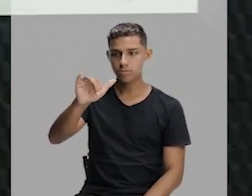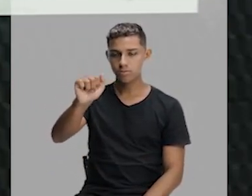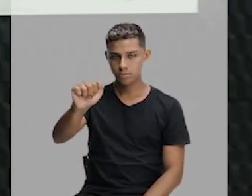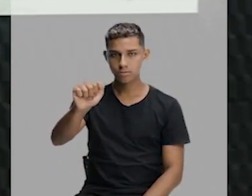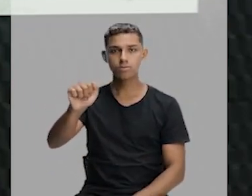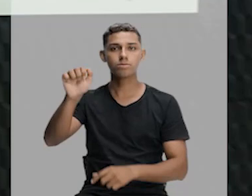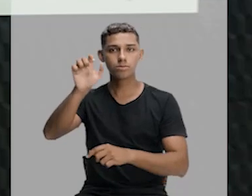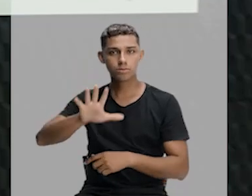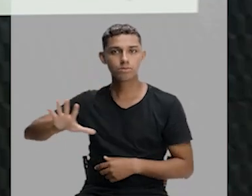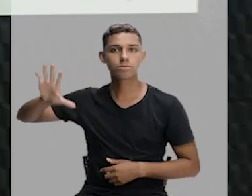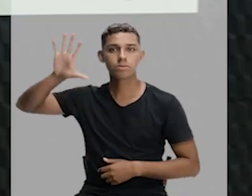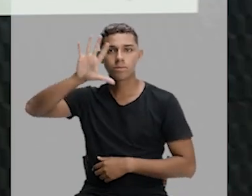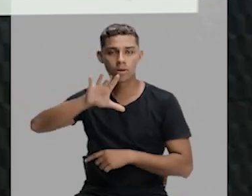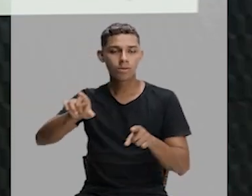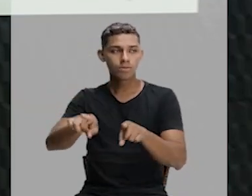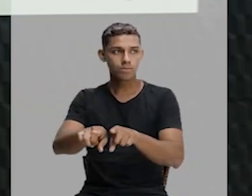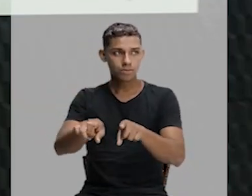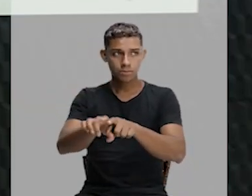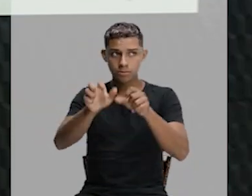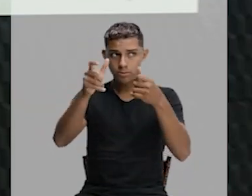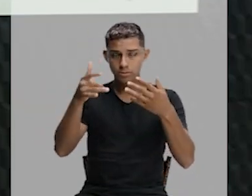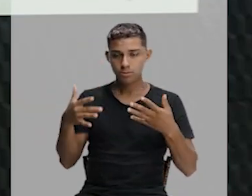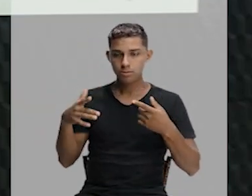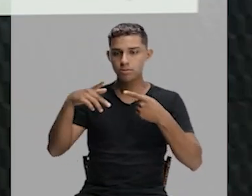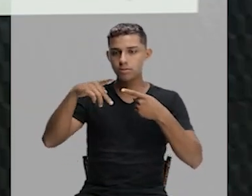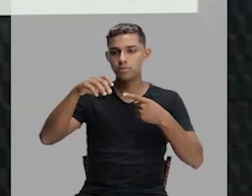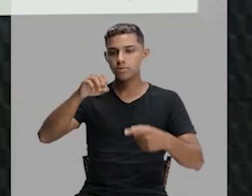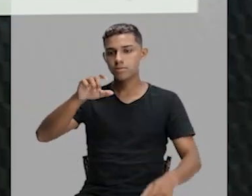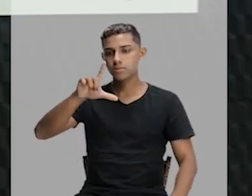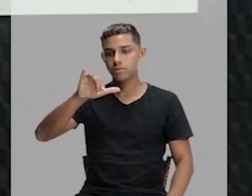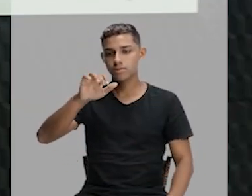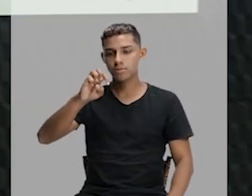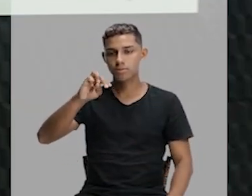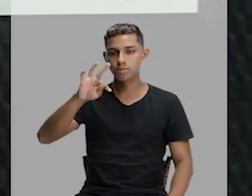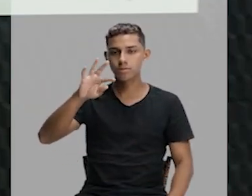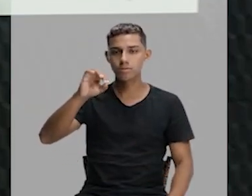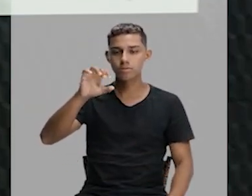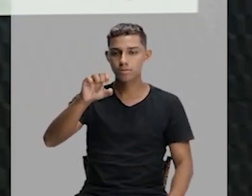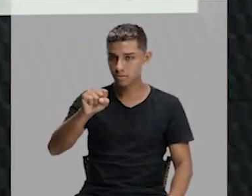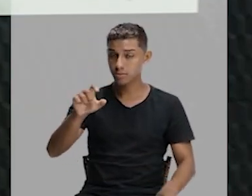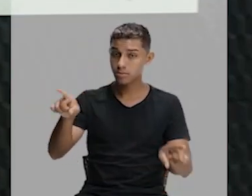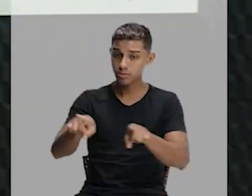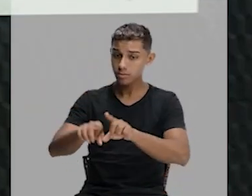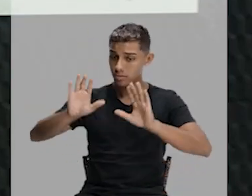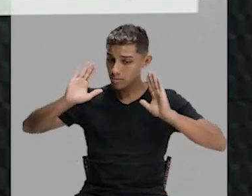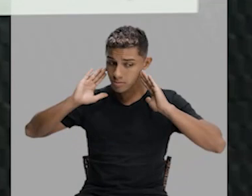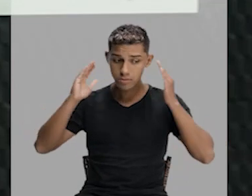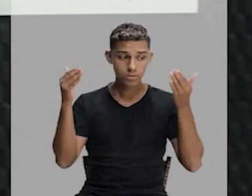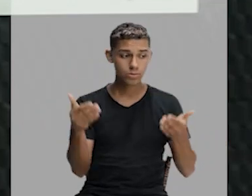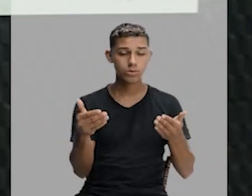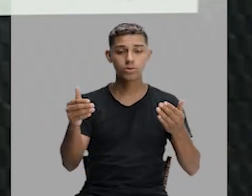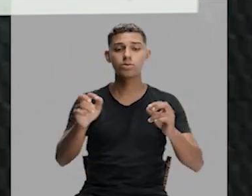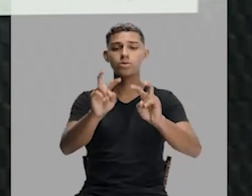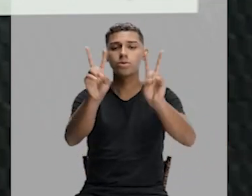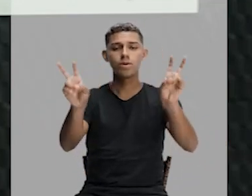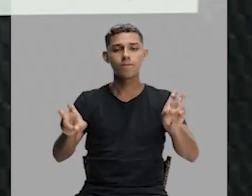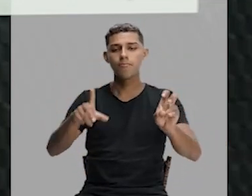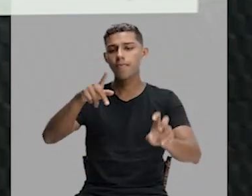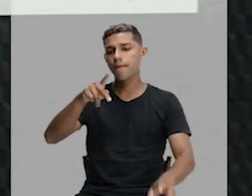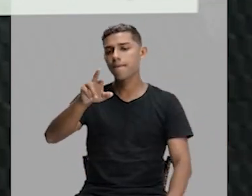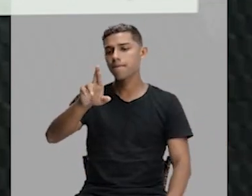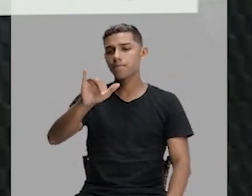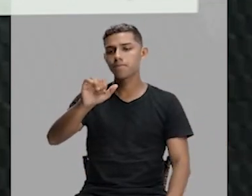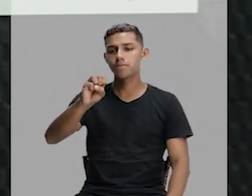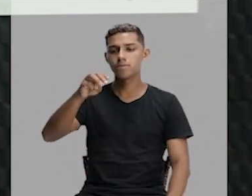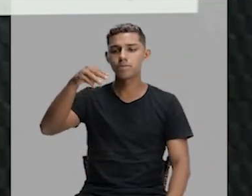poliedros, e hoje a gente vai falar especificamente dos prismas, tá? Falar do conceito, uma aula teórica,